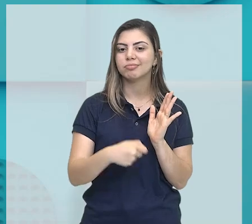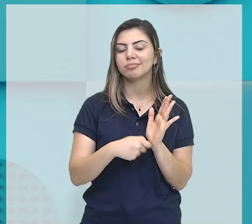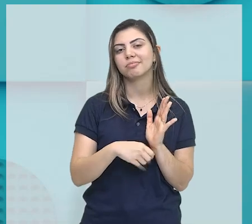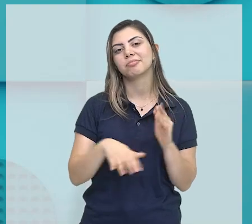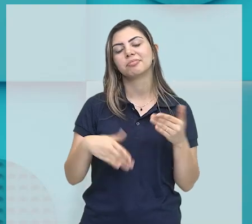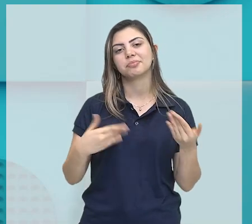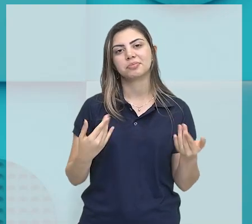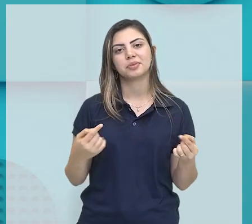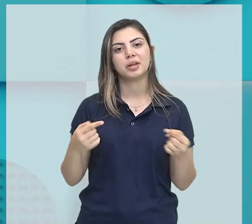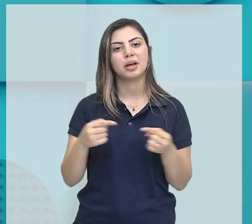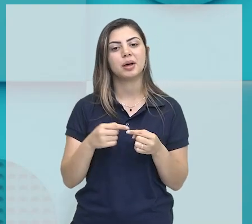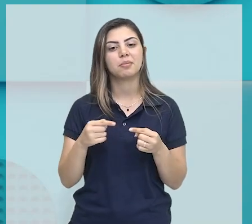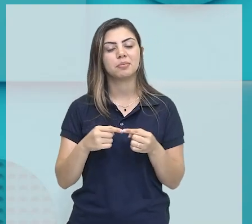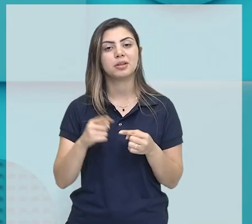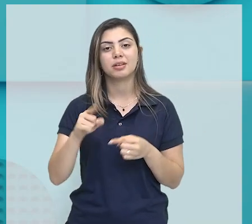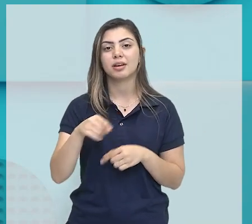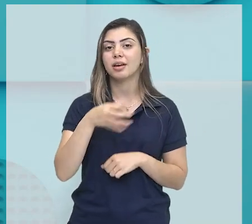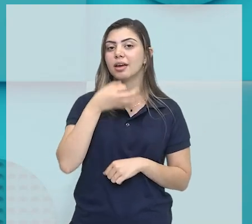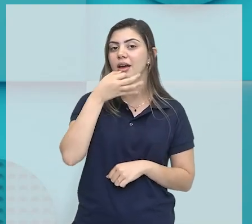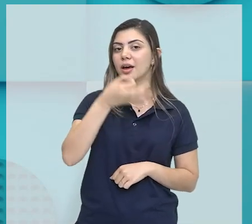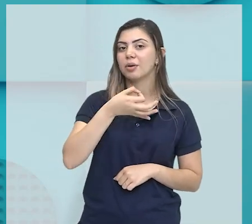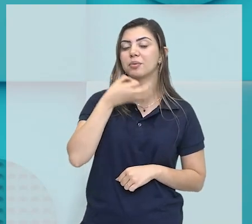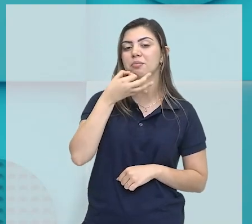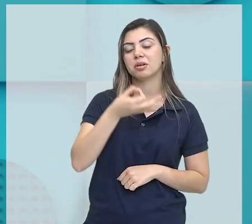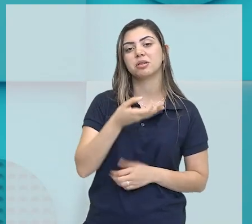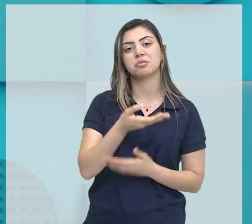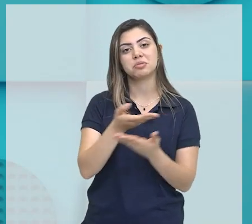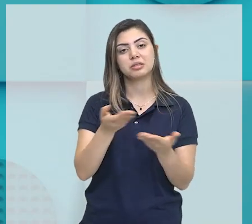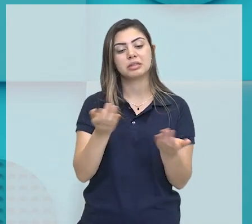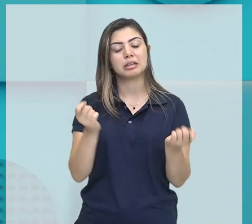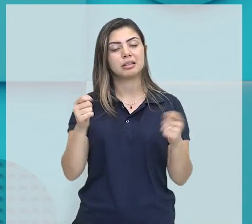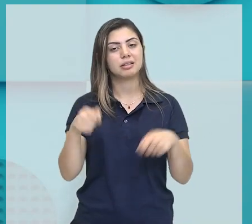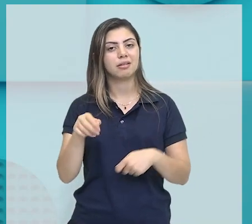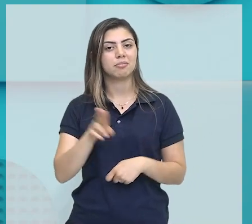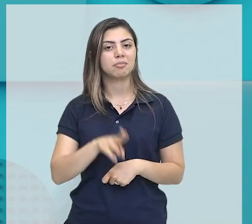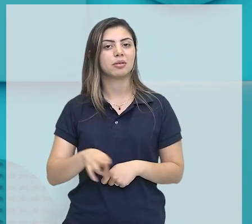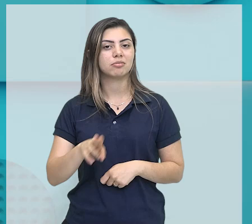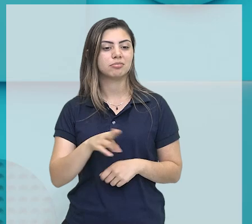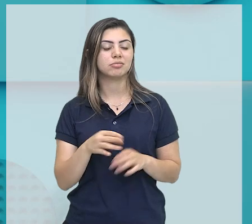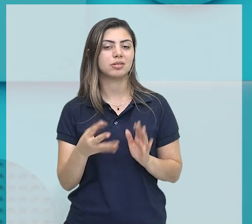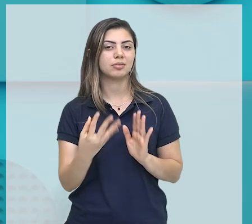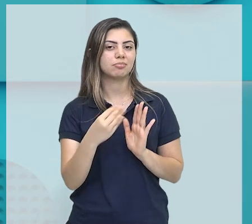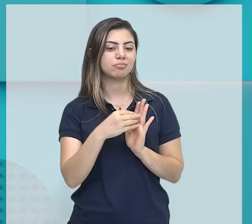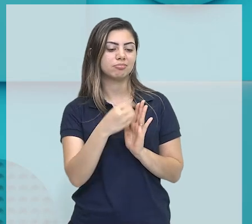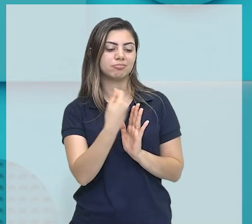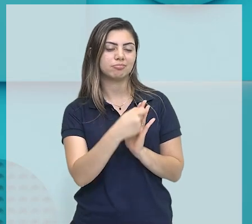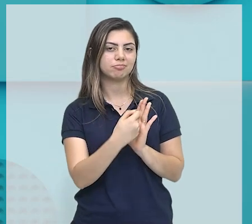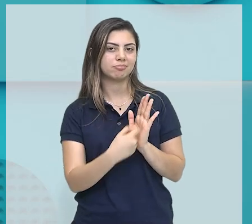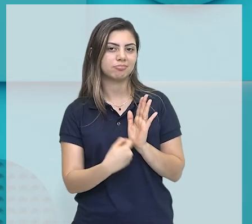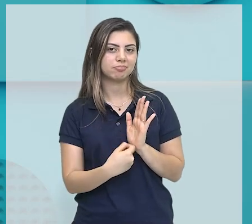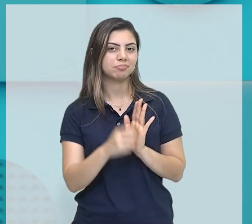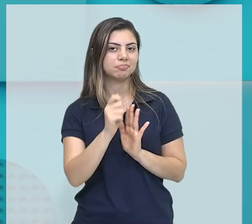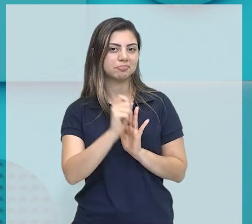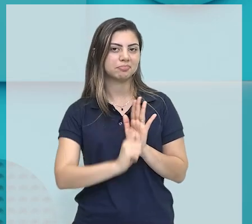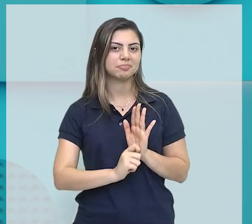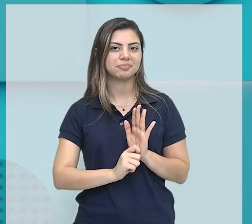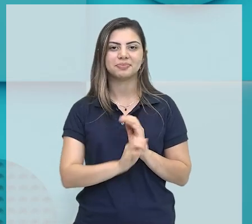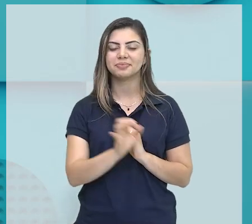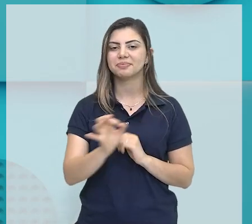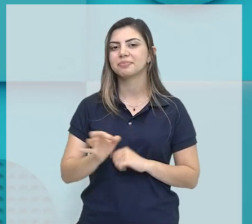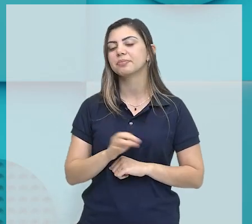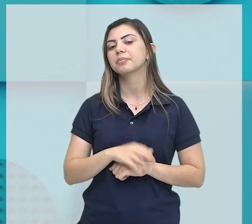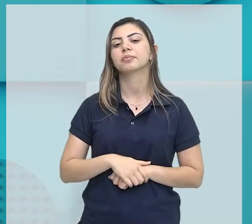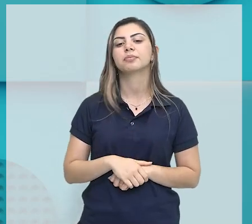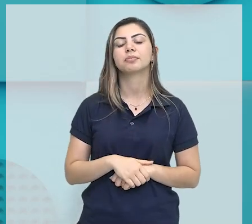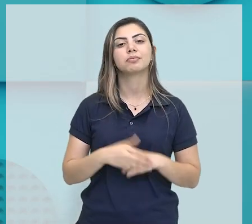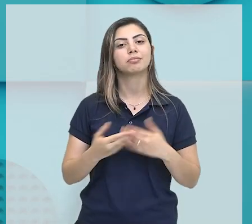são, né, argumentos que você pode utilizar na hora da sua redação. Tá?